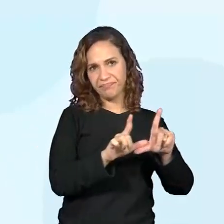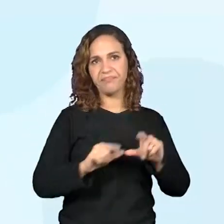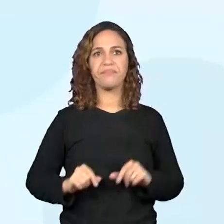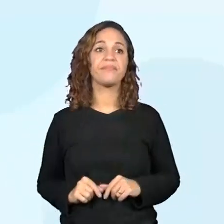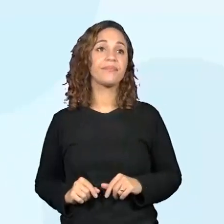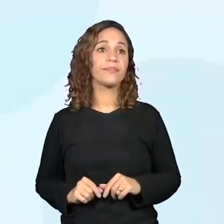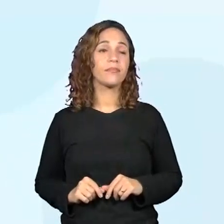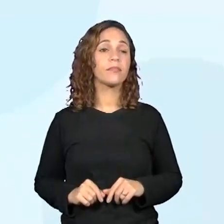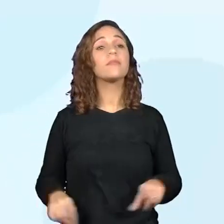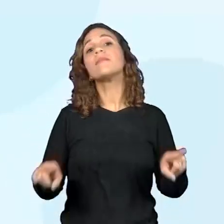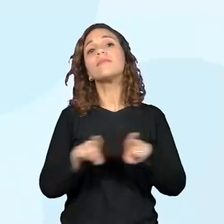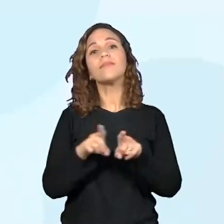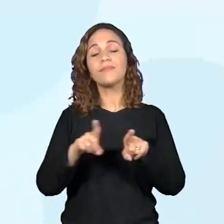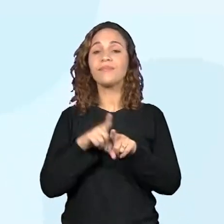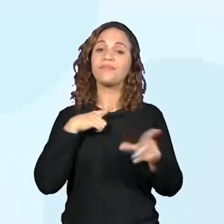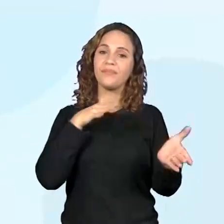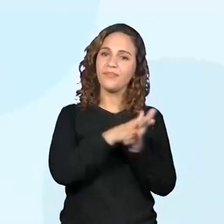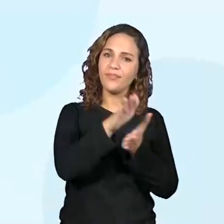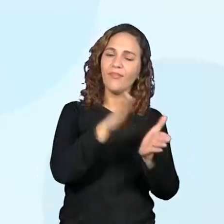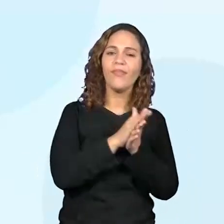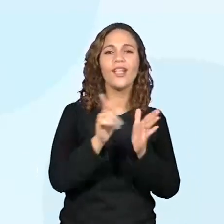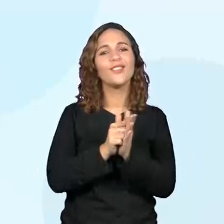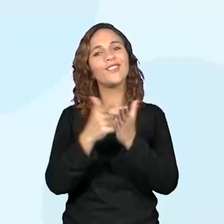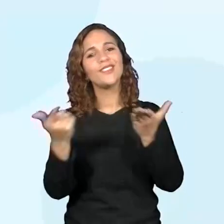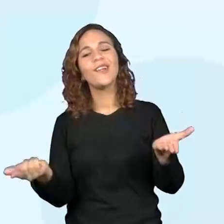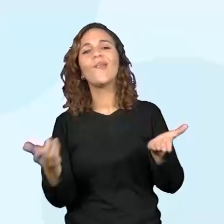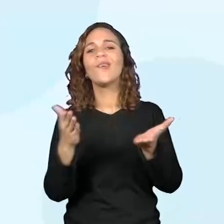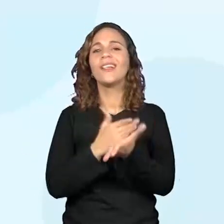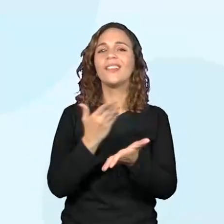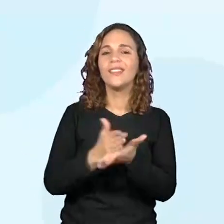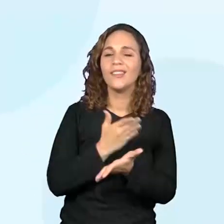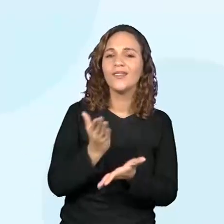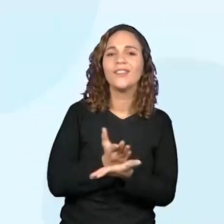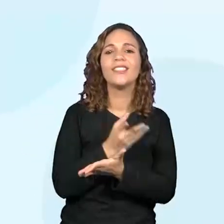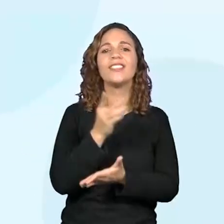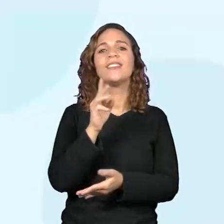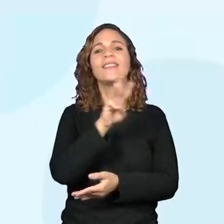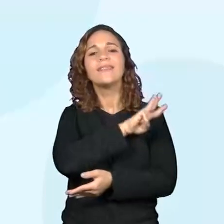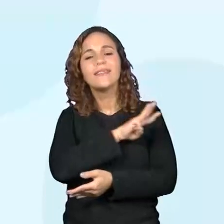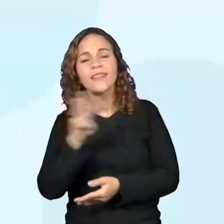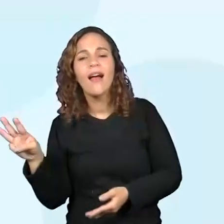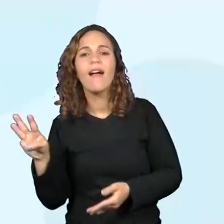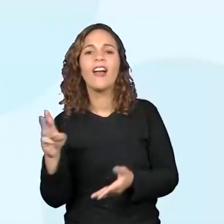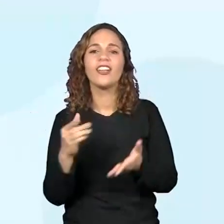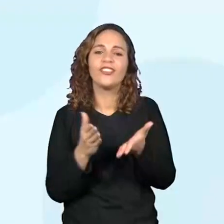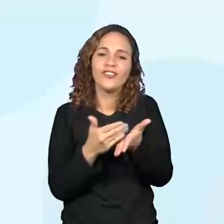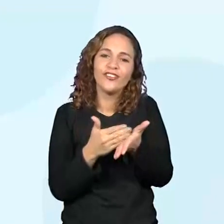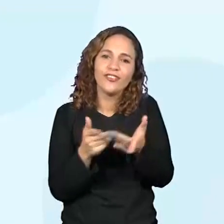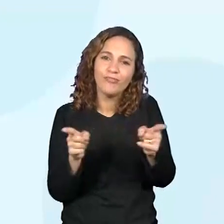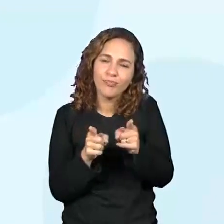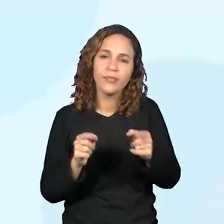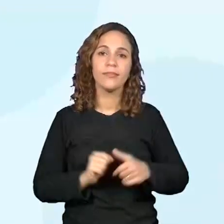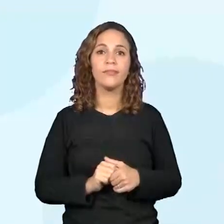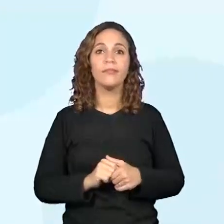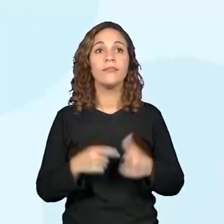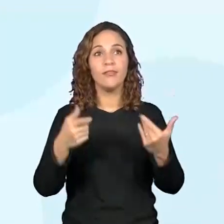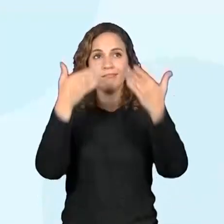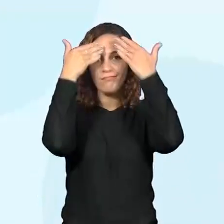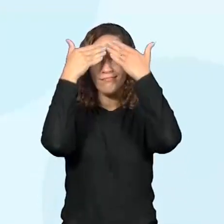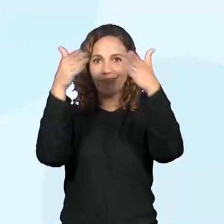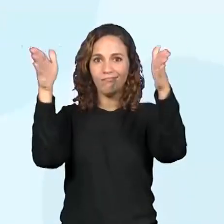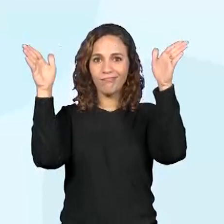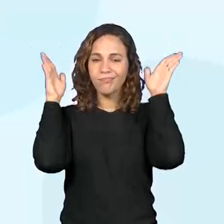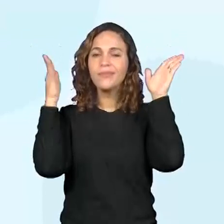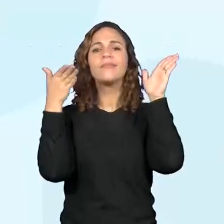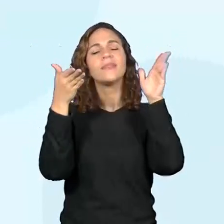quadradinhos e são publicadas em jornais, revistas, gibis e sites. Isso mesmo. Então, para ampliar o conhecimento de